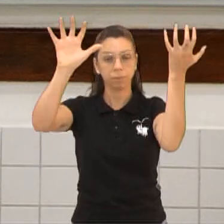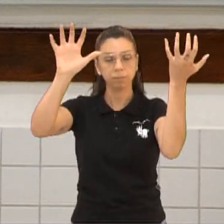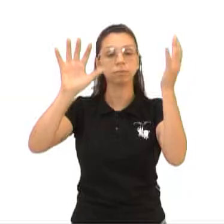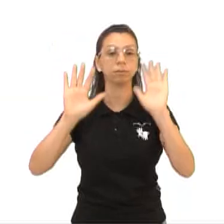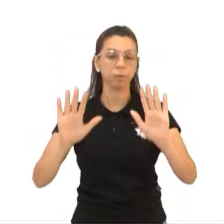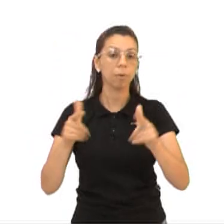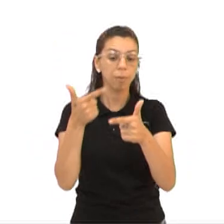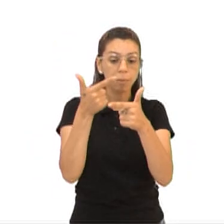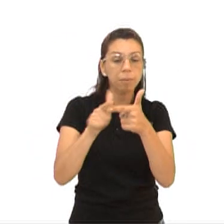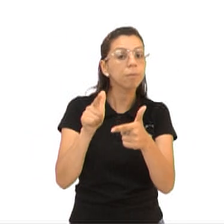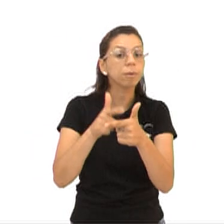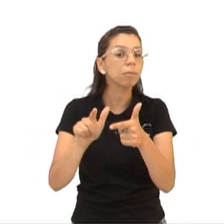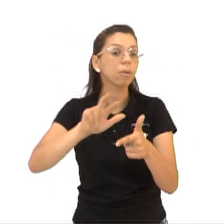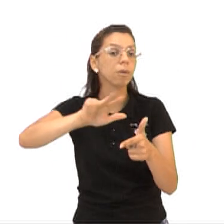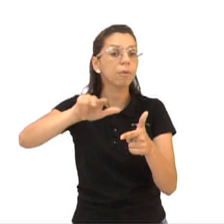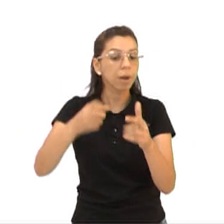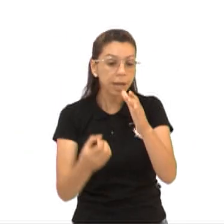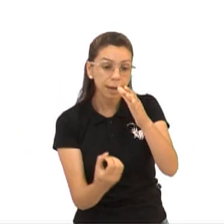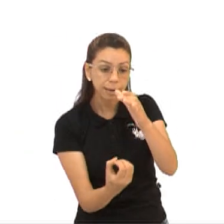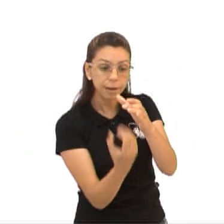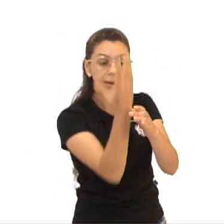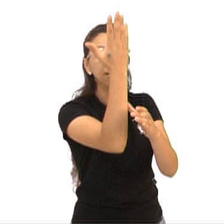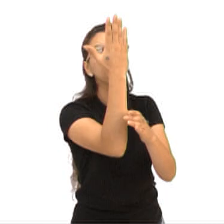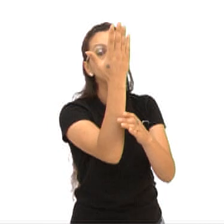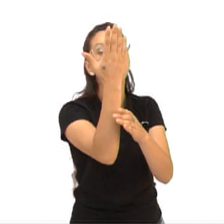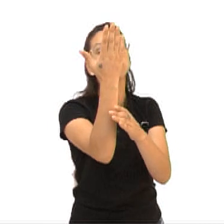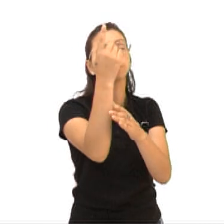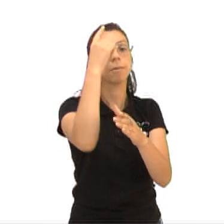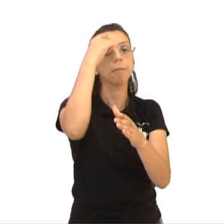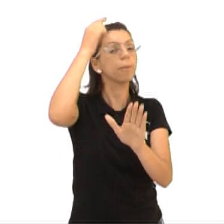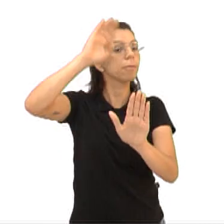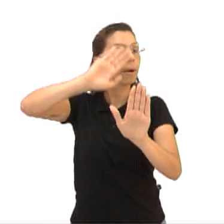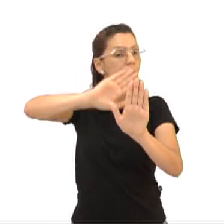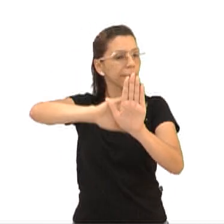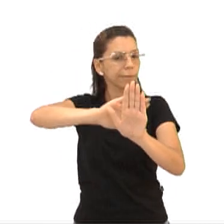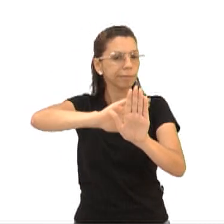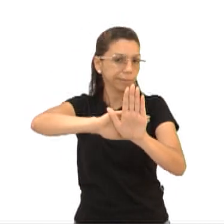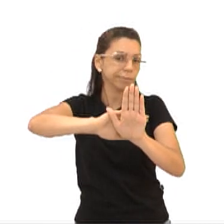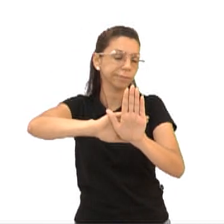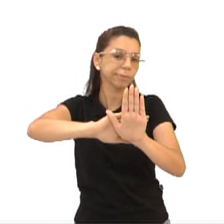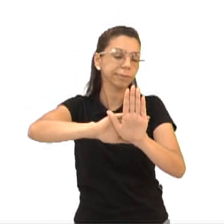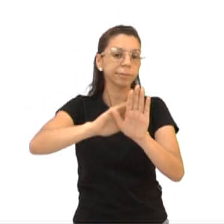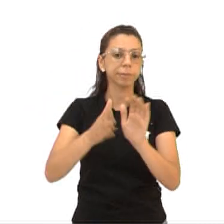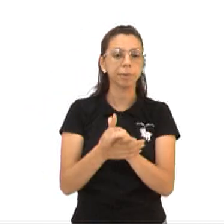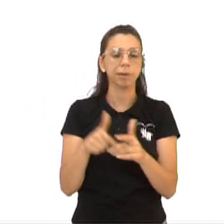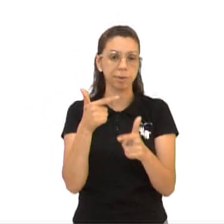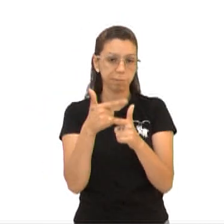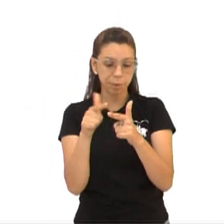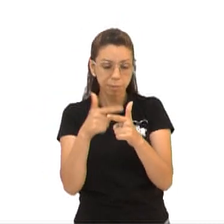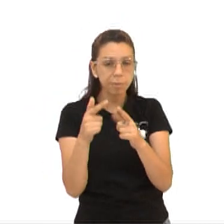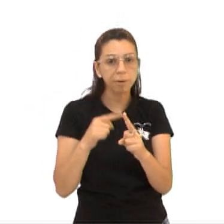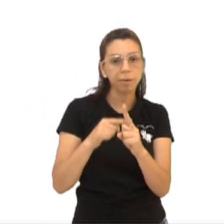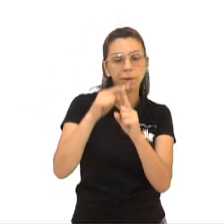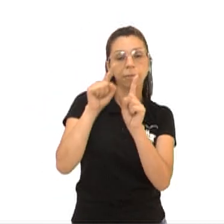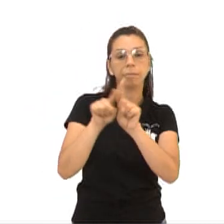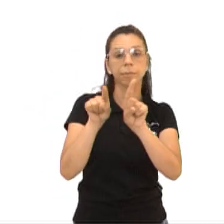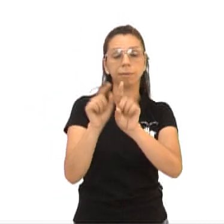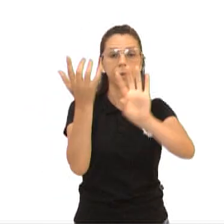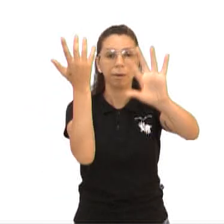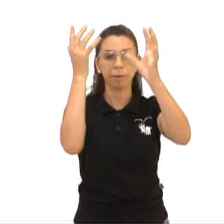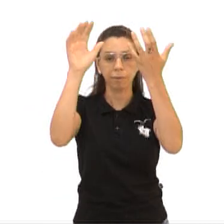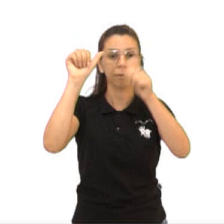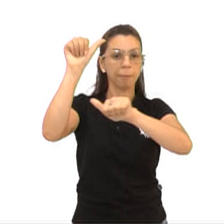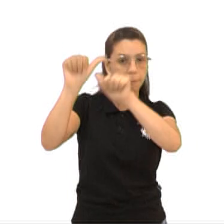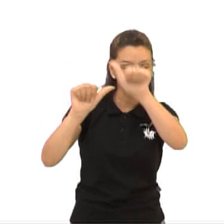Então, o problema ele não foi criado por uma ideologia, esse problema do aquecimento global e das mudanças climáticas.